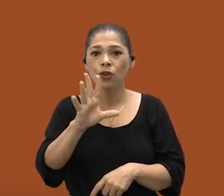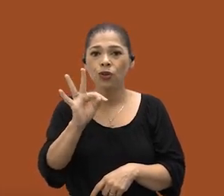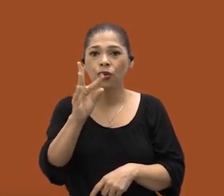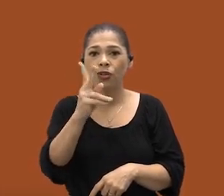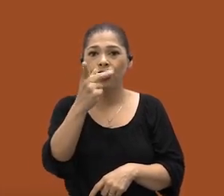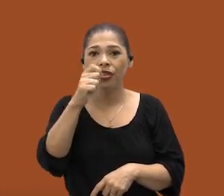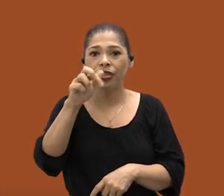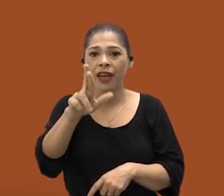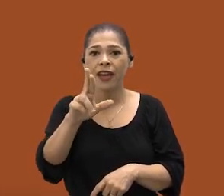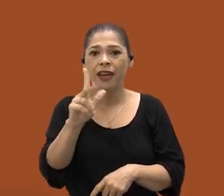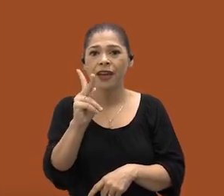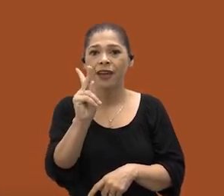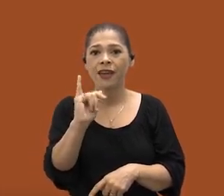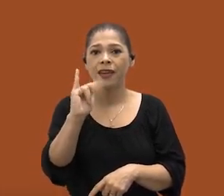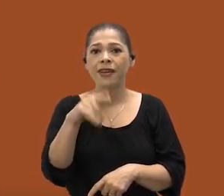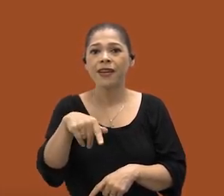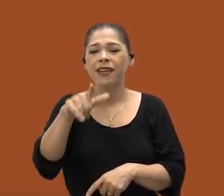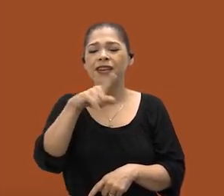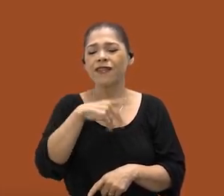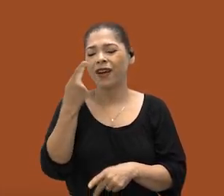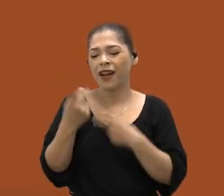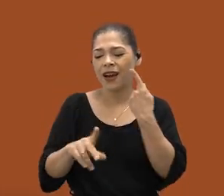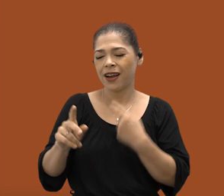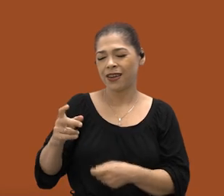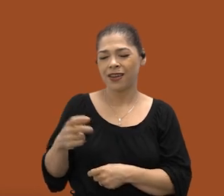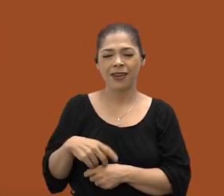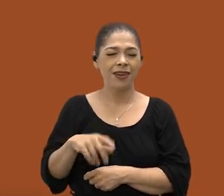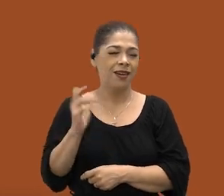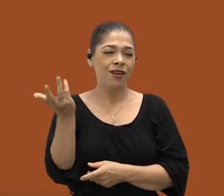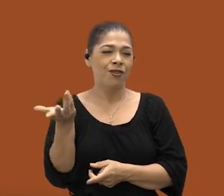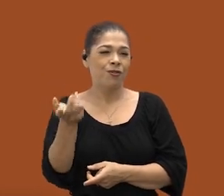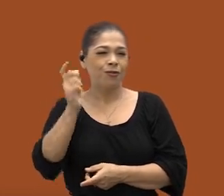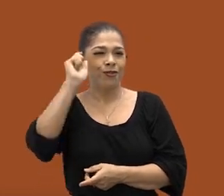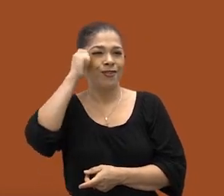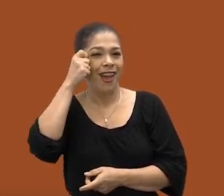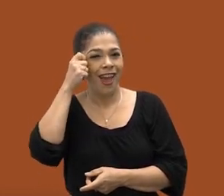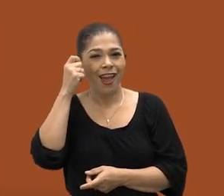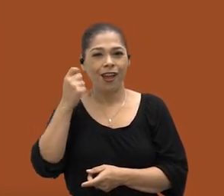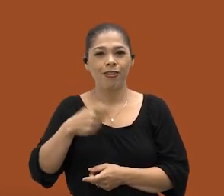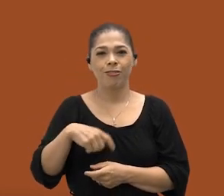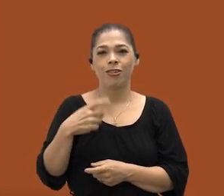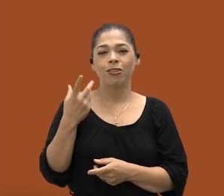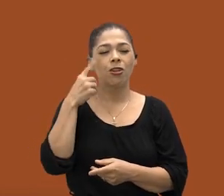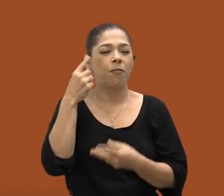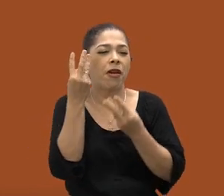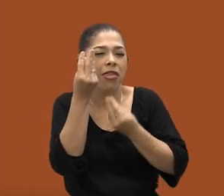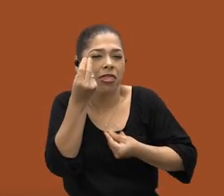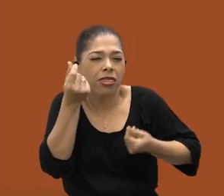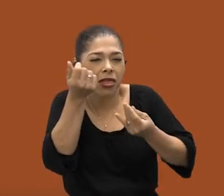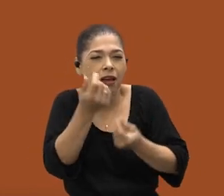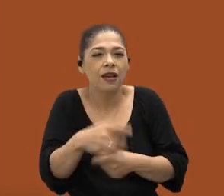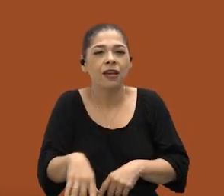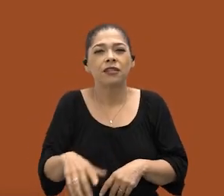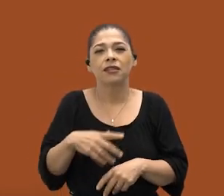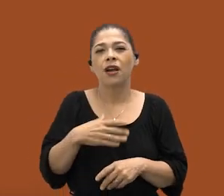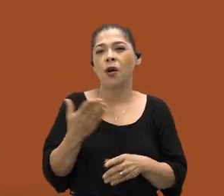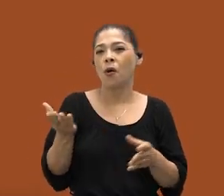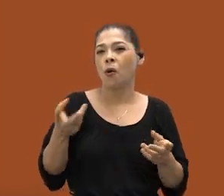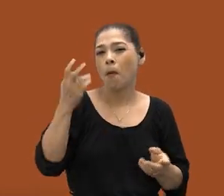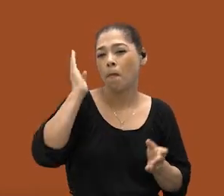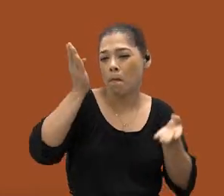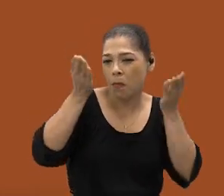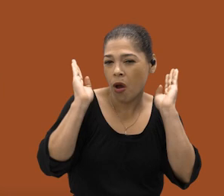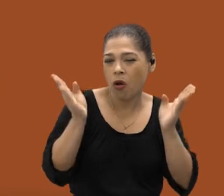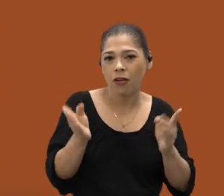você tem a ideia alucinada que os negros são hipersexualizados Pioneiros são e por intelectualizados e eu mostro